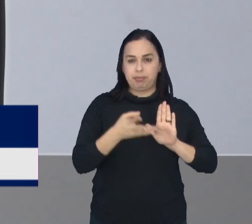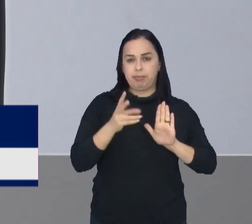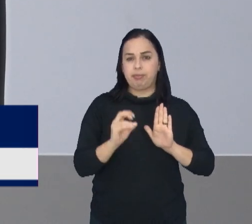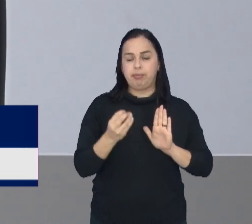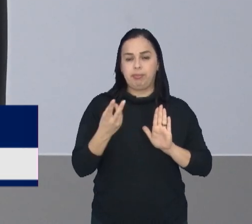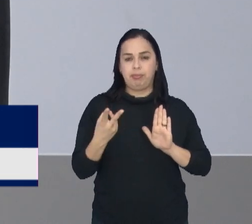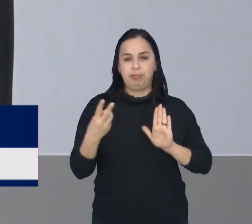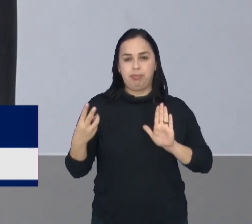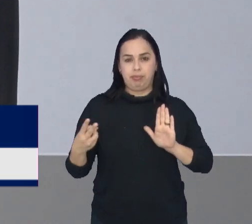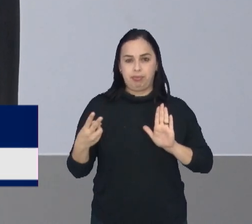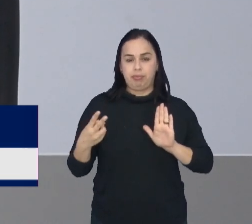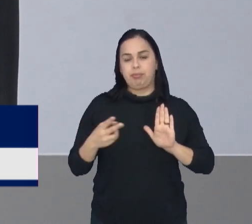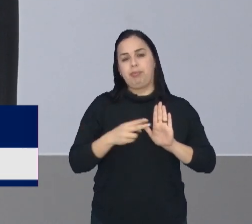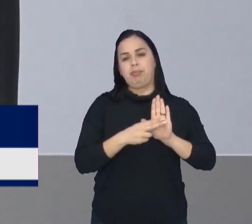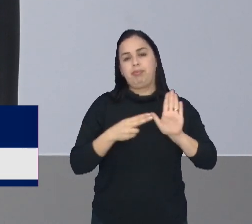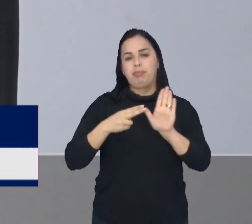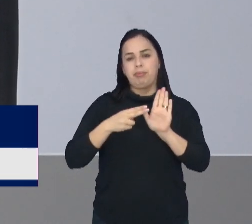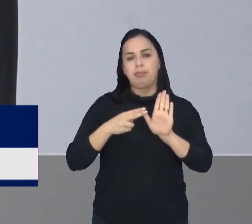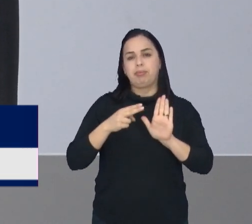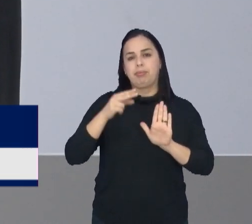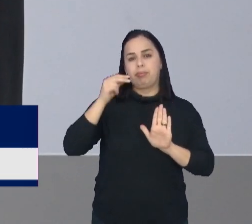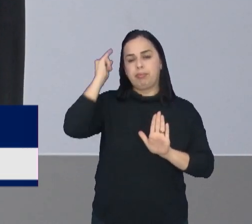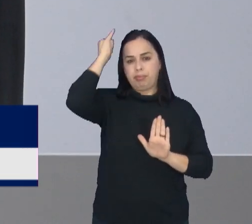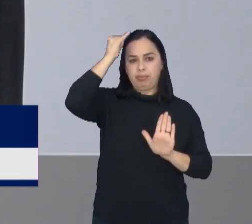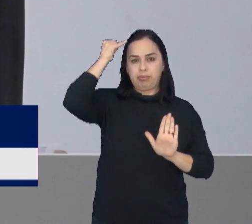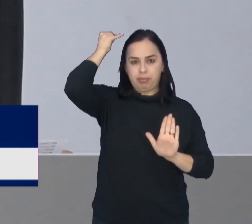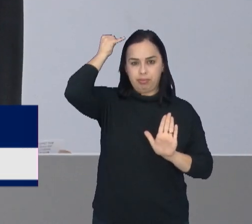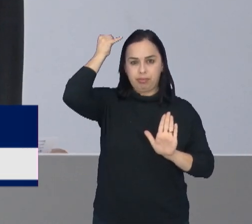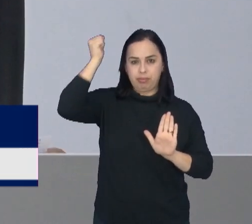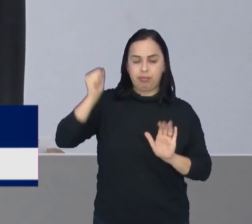235/2022, de autoria do vereador José Cláudio.